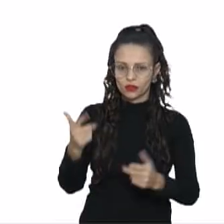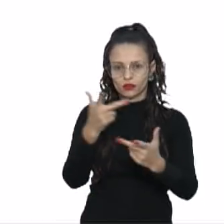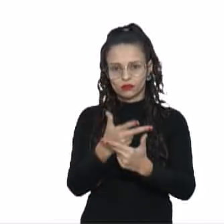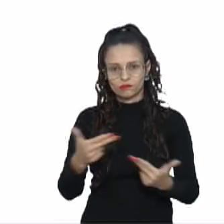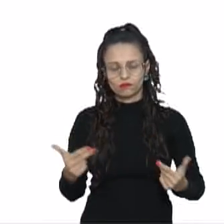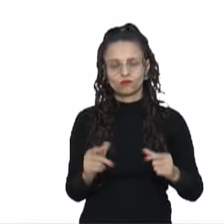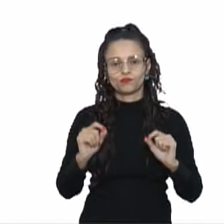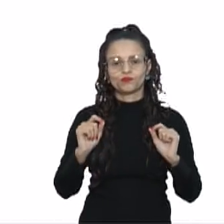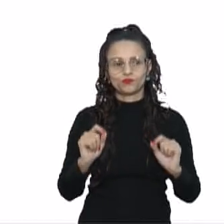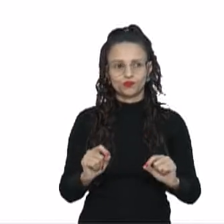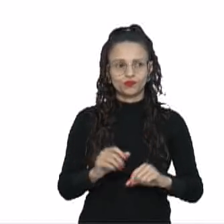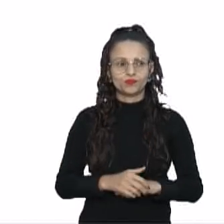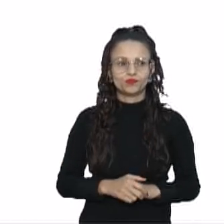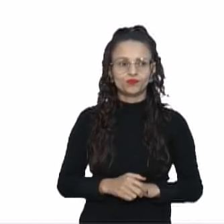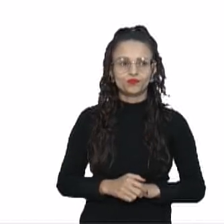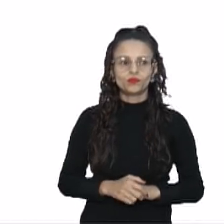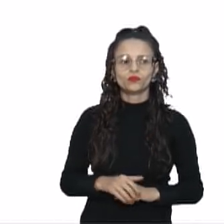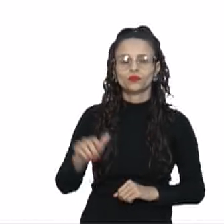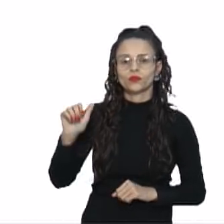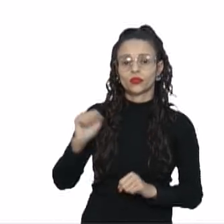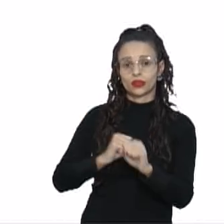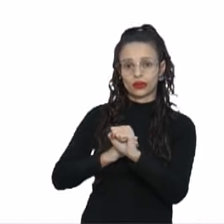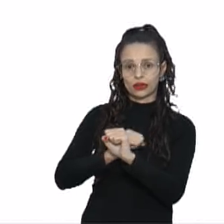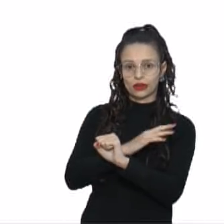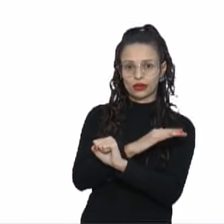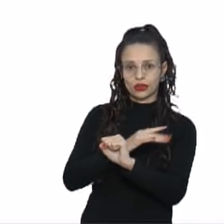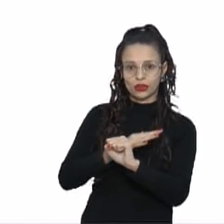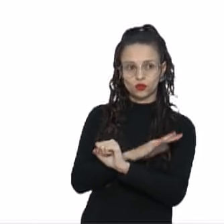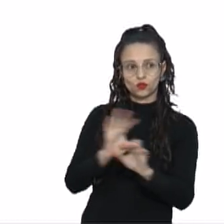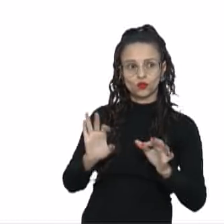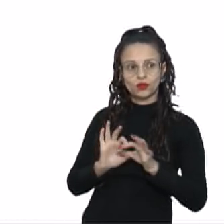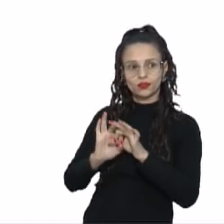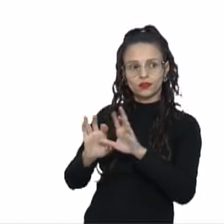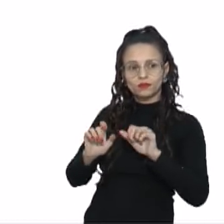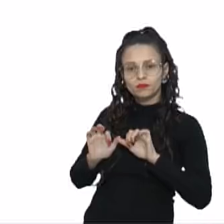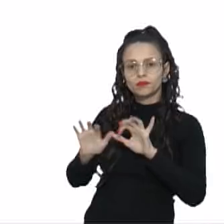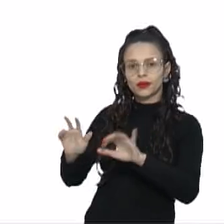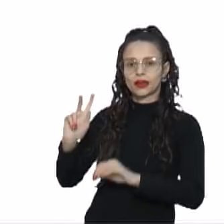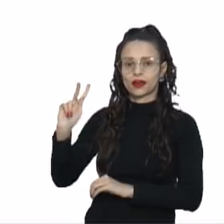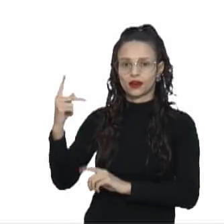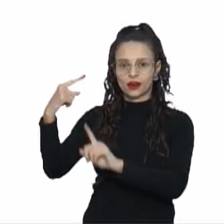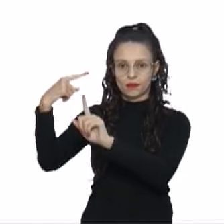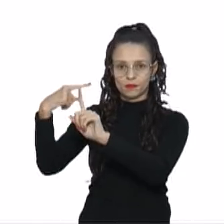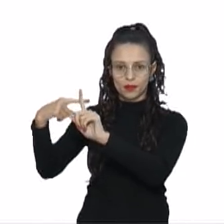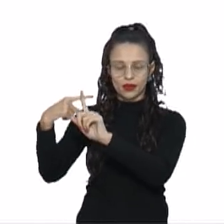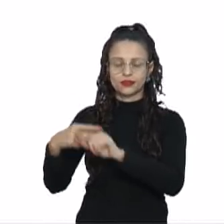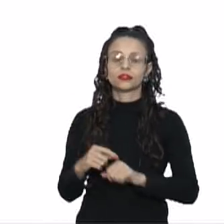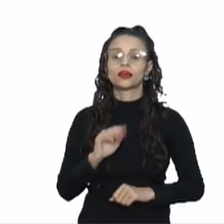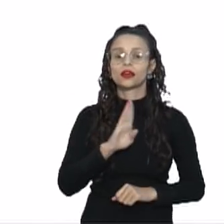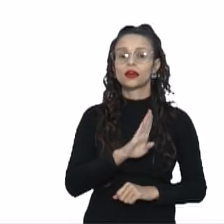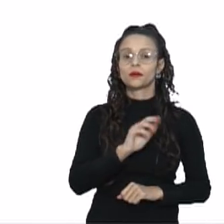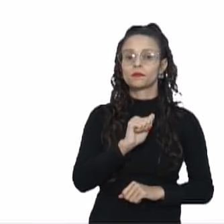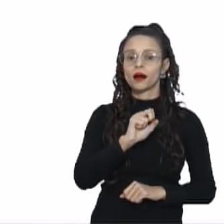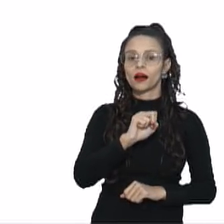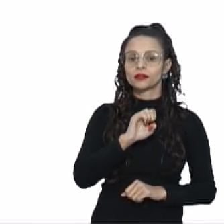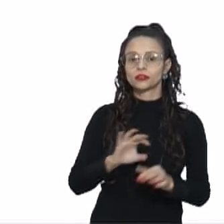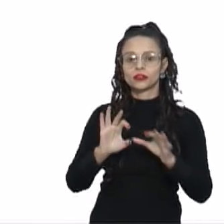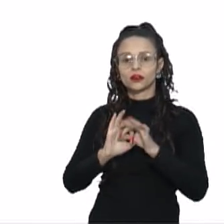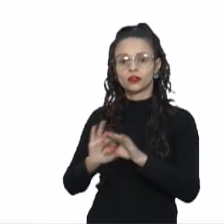vocês. Ácidos liberam hidrônio, H+. Bases liberam